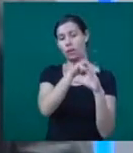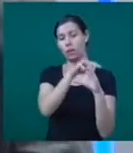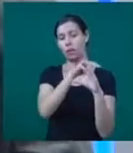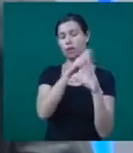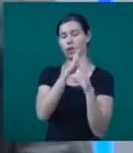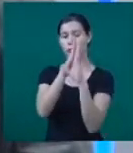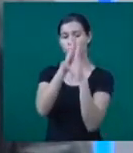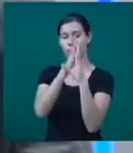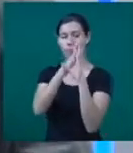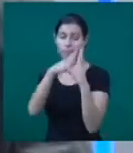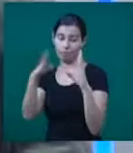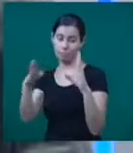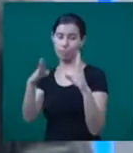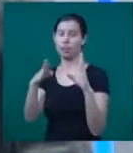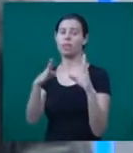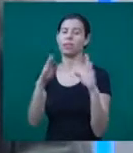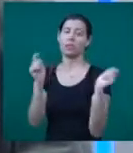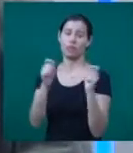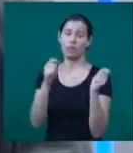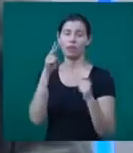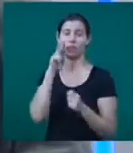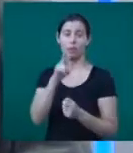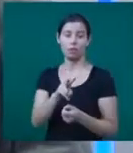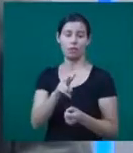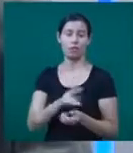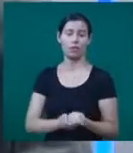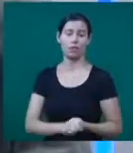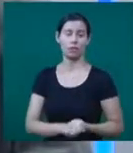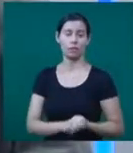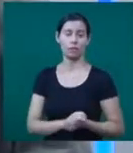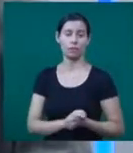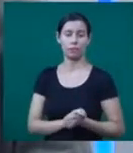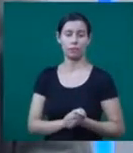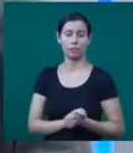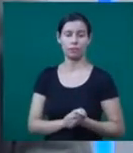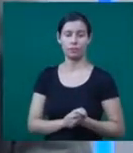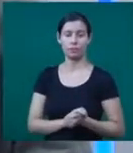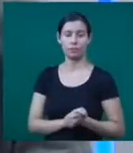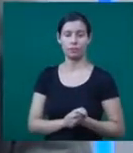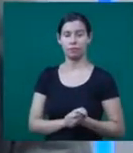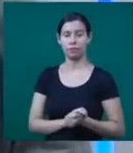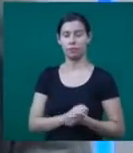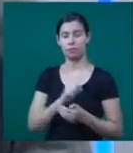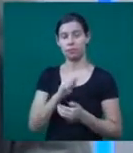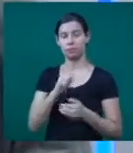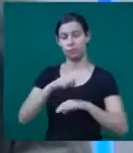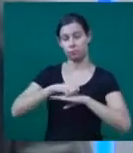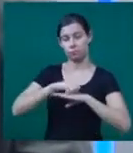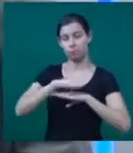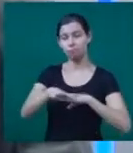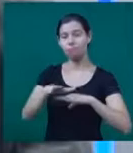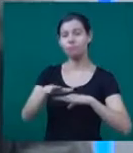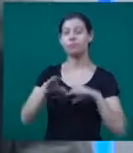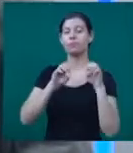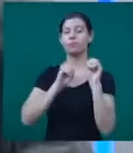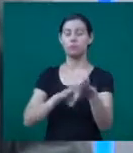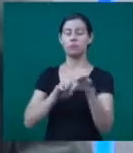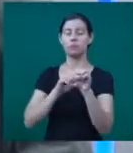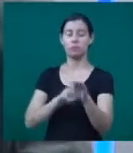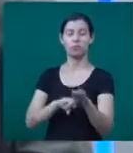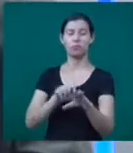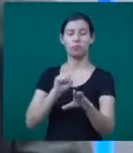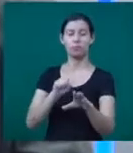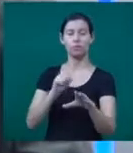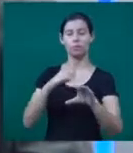planejamento e à execução, né, de uma mensagem educativa, que envolve educação e comunicação, eu entendo que